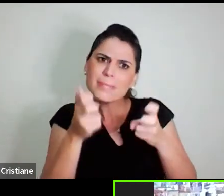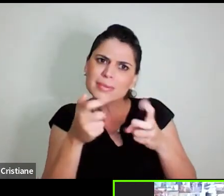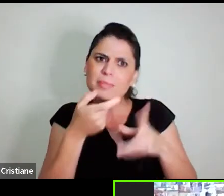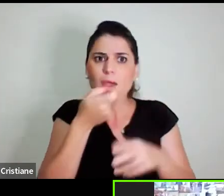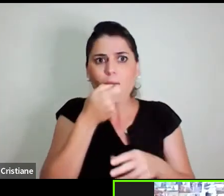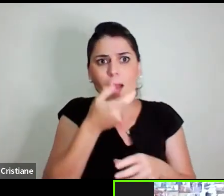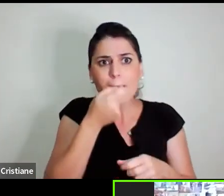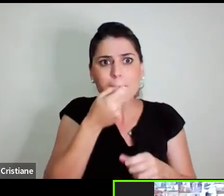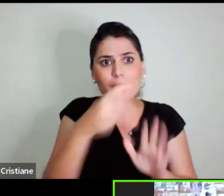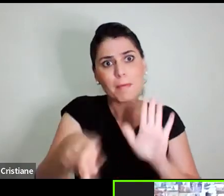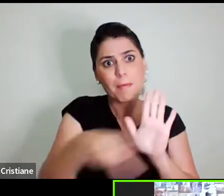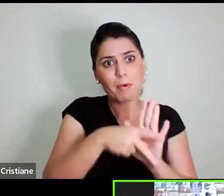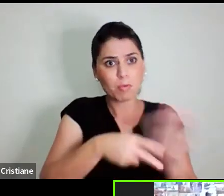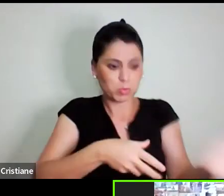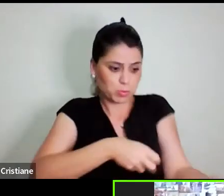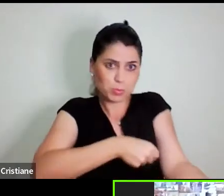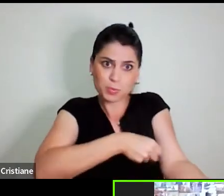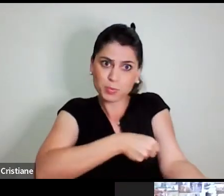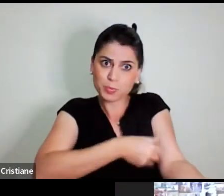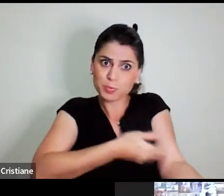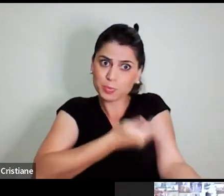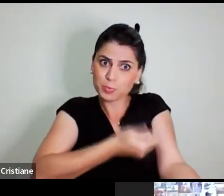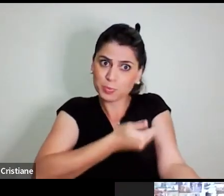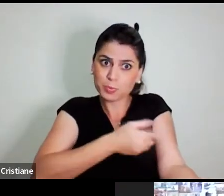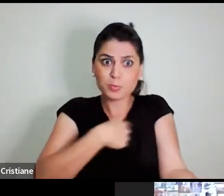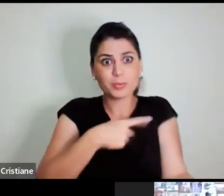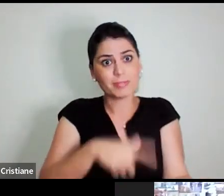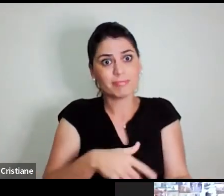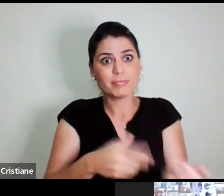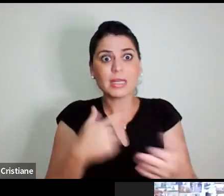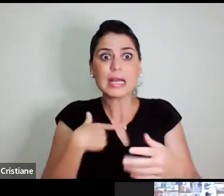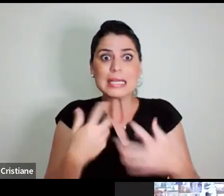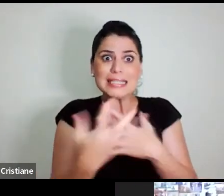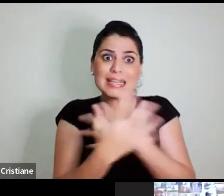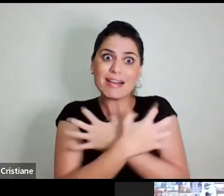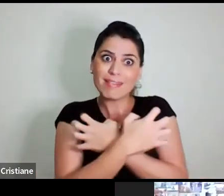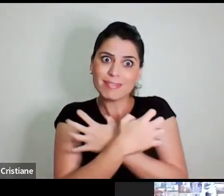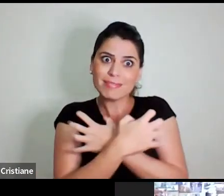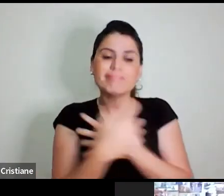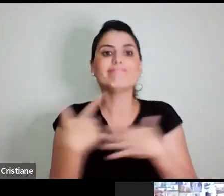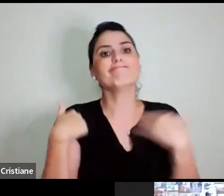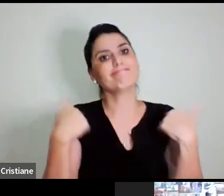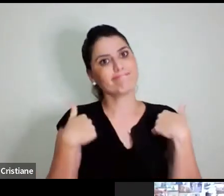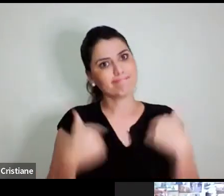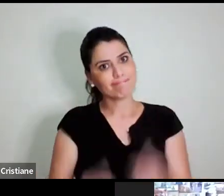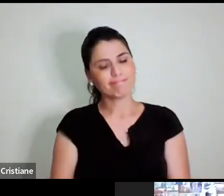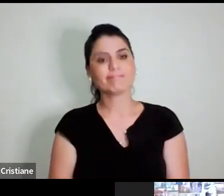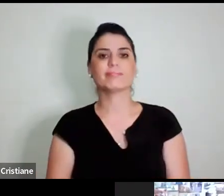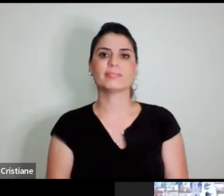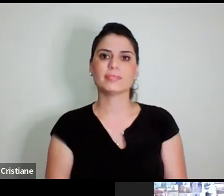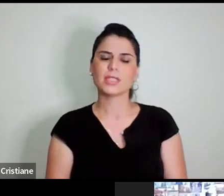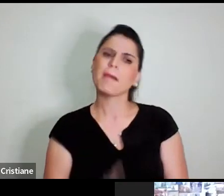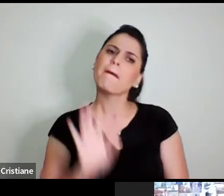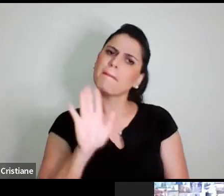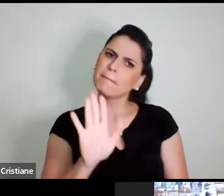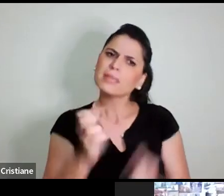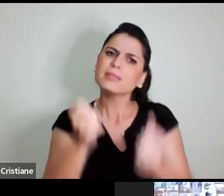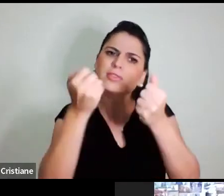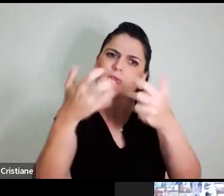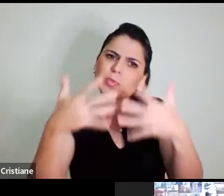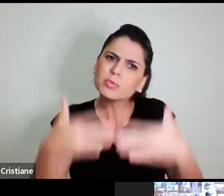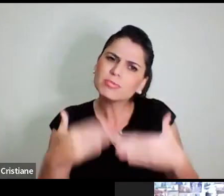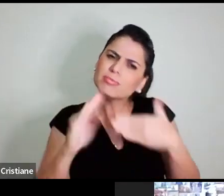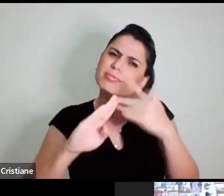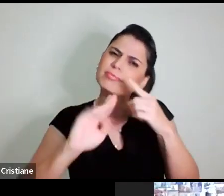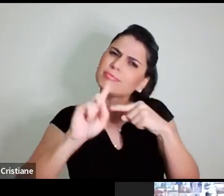para controlar a pressão. Eu E ficava... tem mais algum? E os outros benefícios que vieram